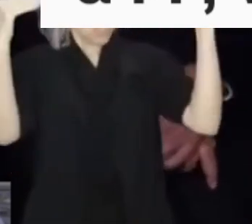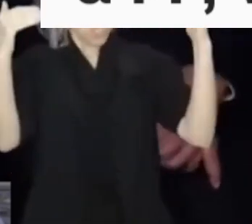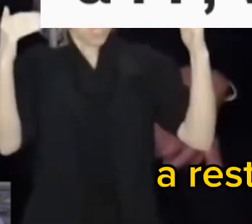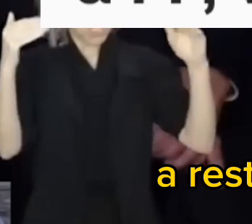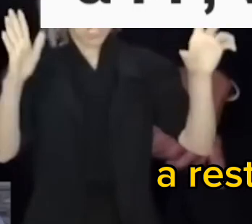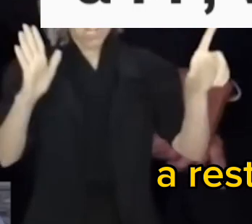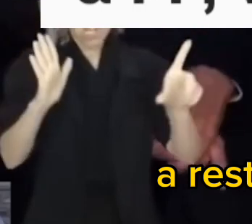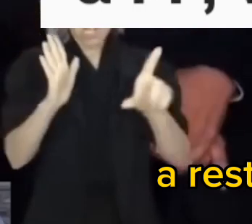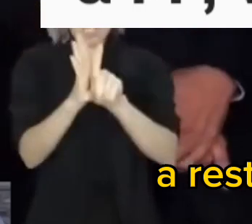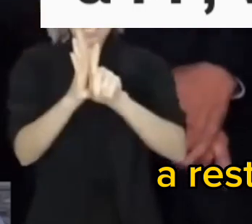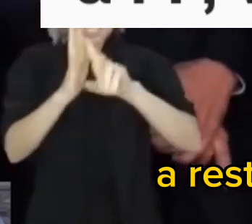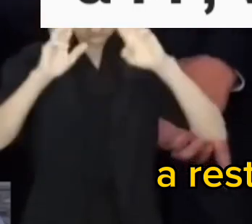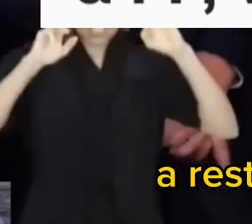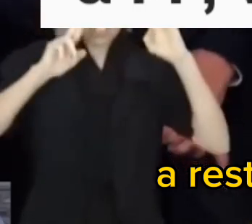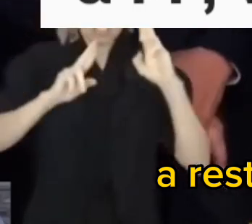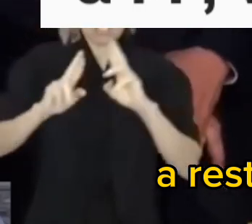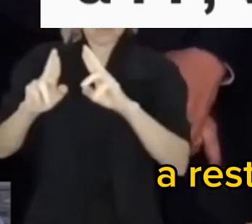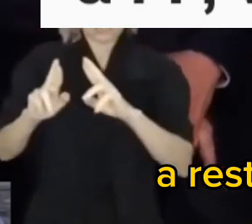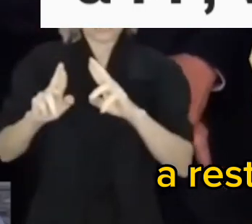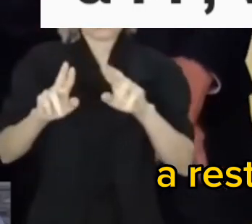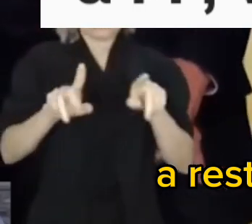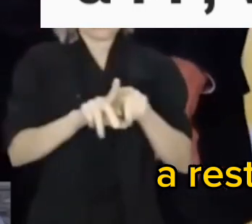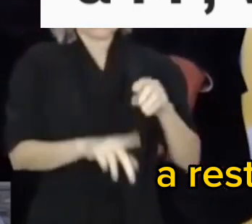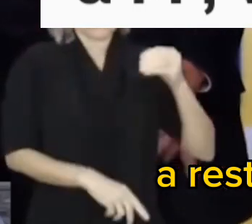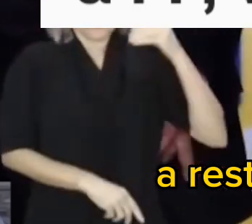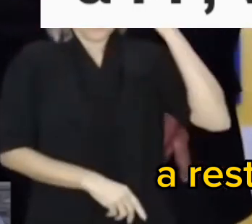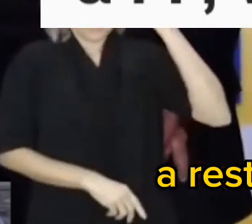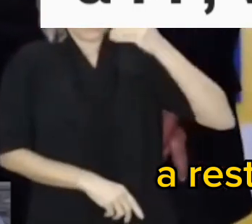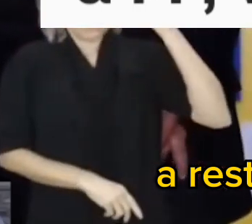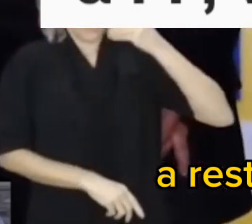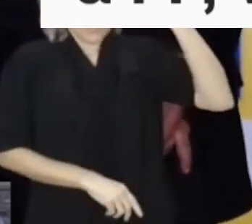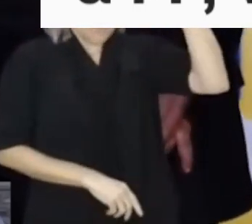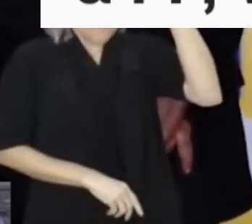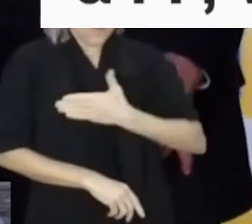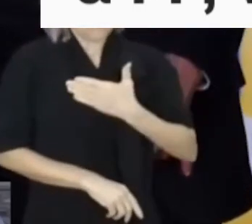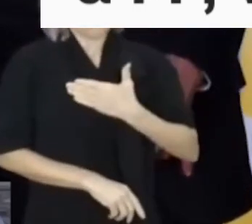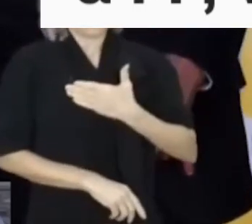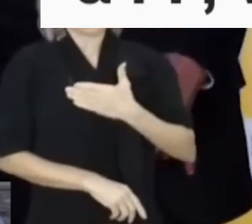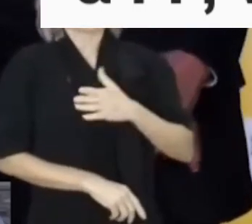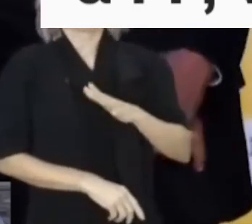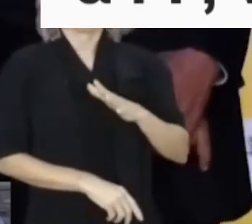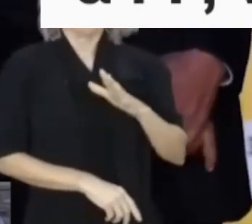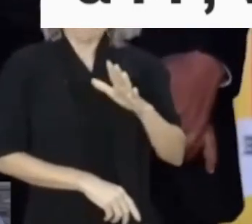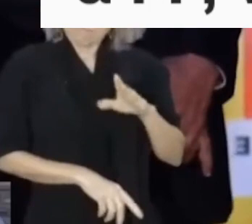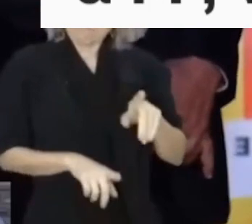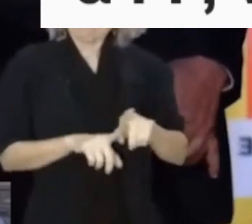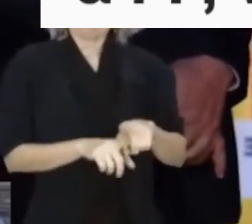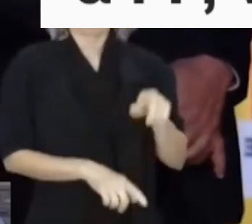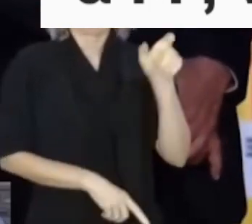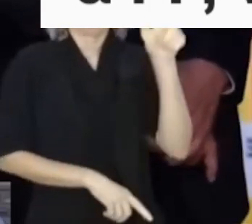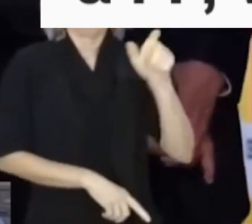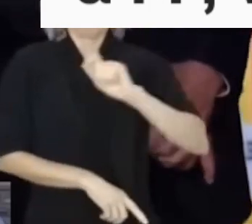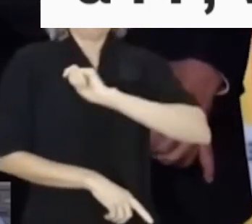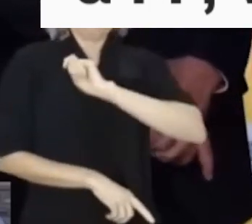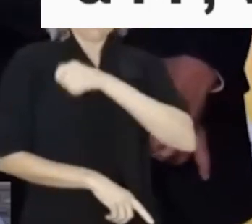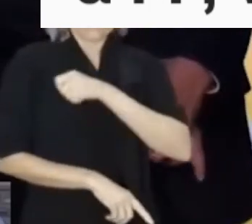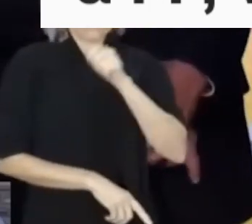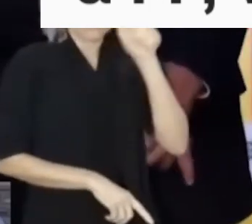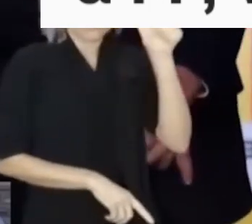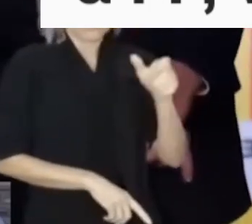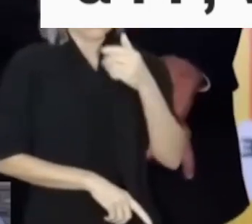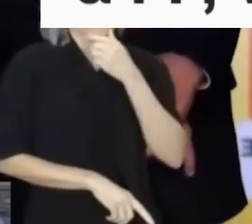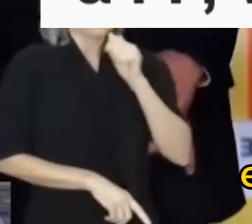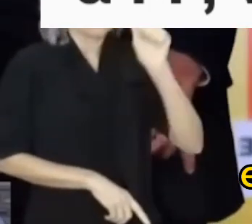cidadão comum, a restrição de calibres específicos que antes eram permitidos, a proibição do funcionamento de clubes de tiro por